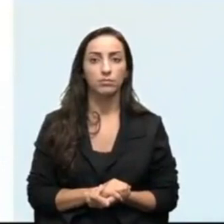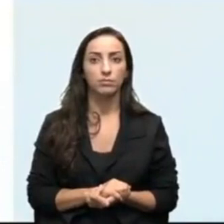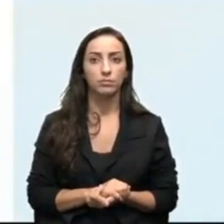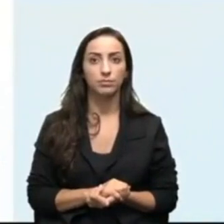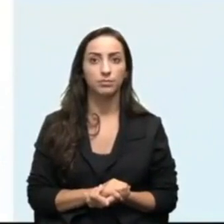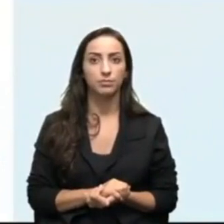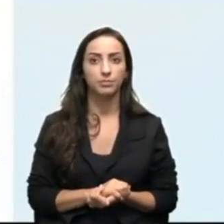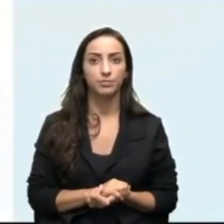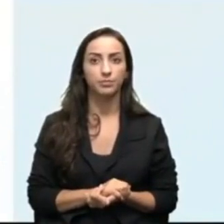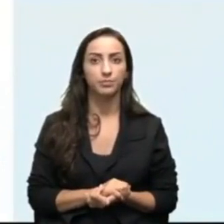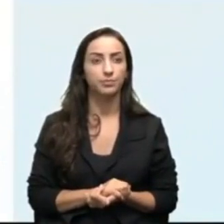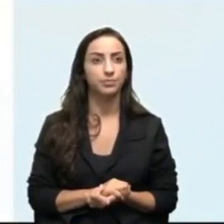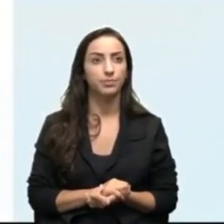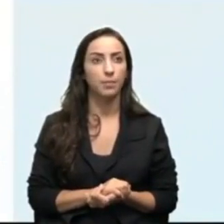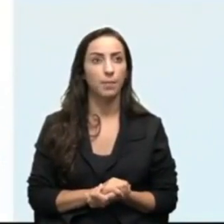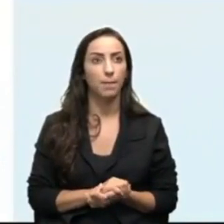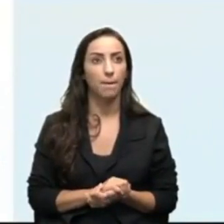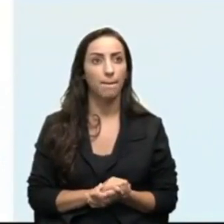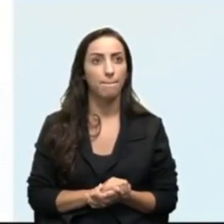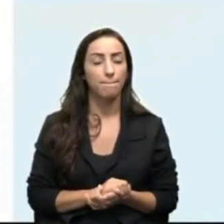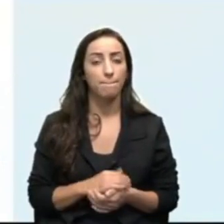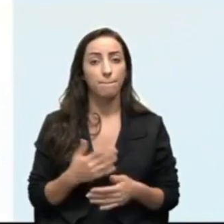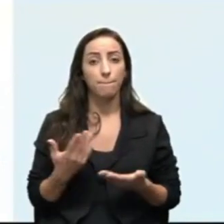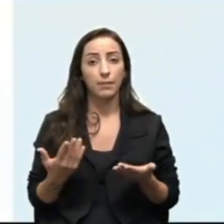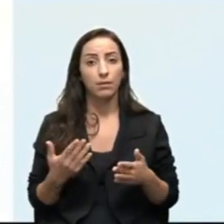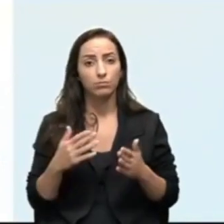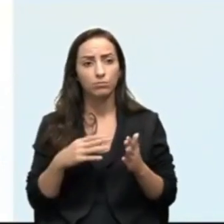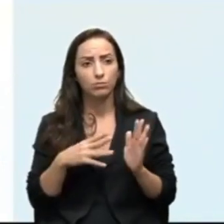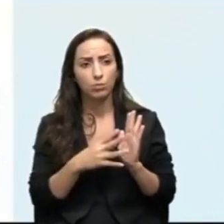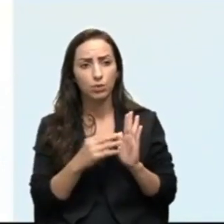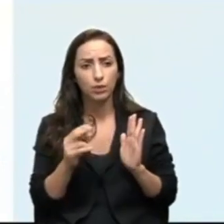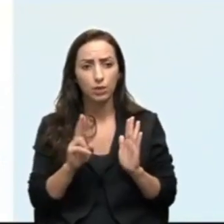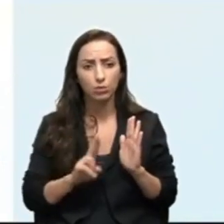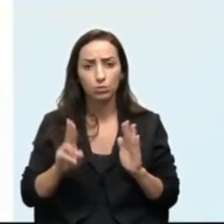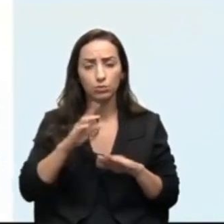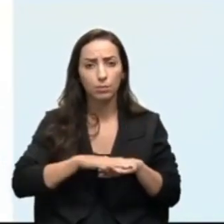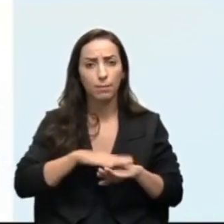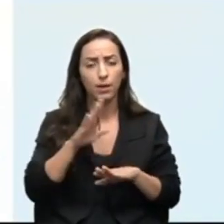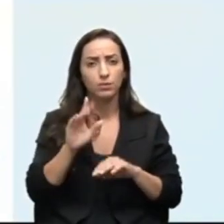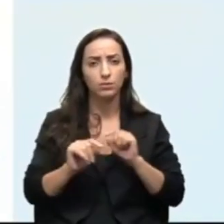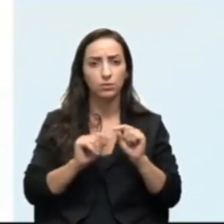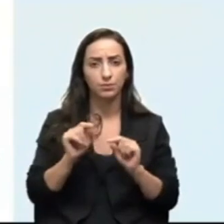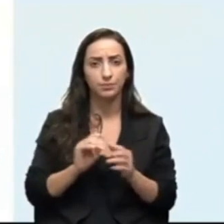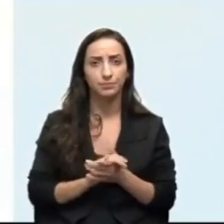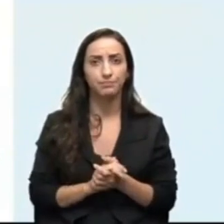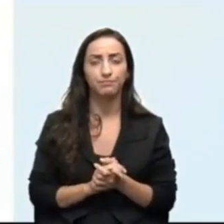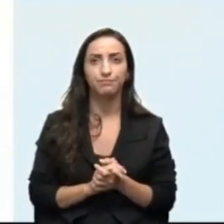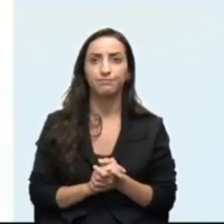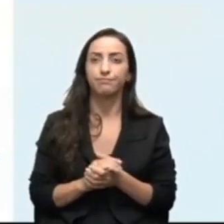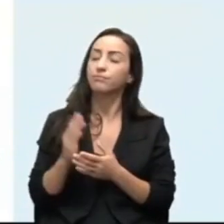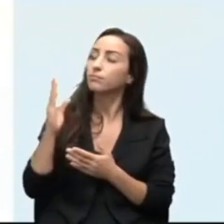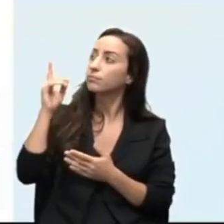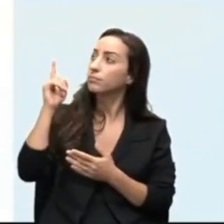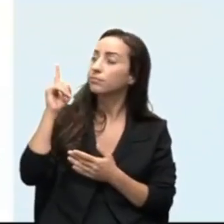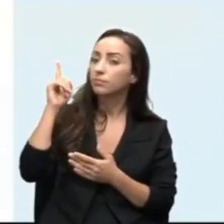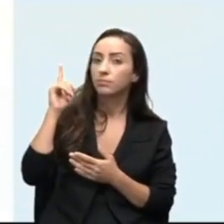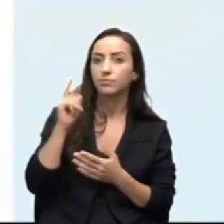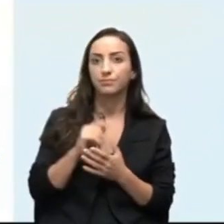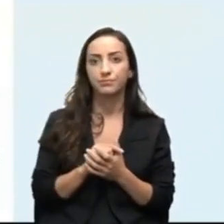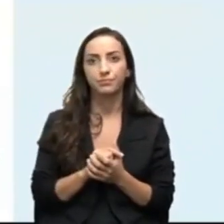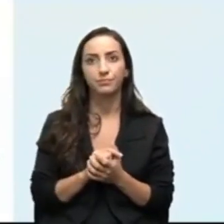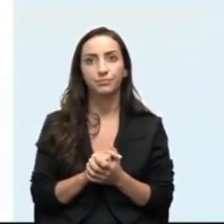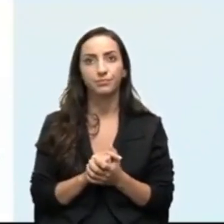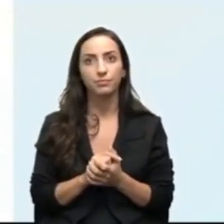Quais são, então, os modelos de estribos que a gente mais utiliza? Os mais usados são os estribos fechados, que é